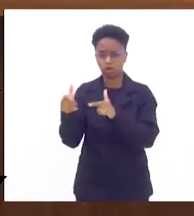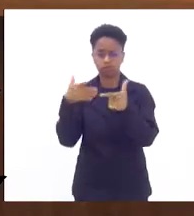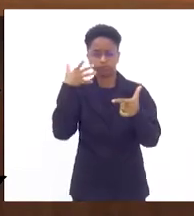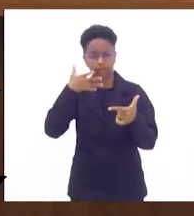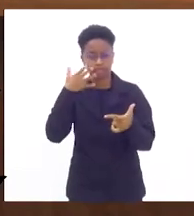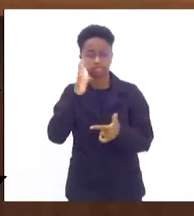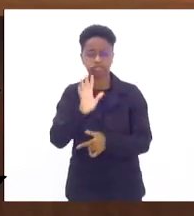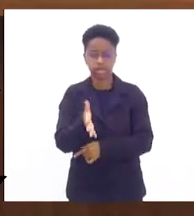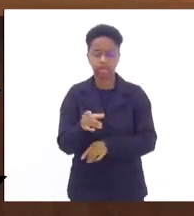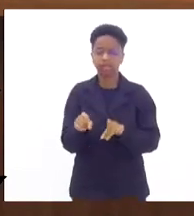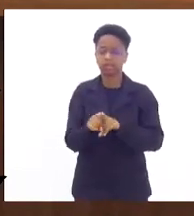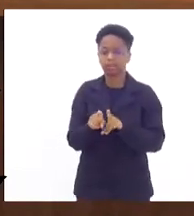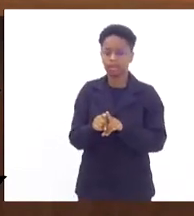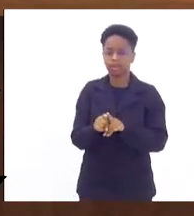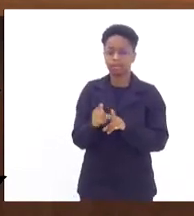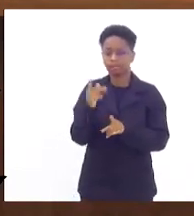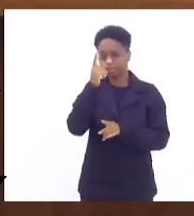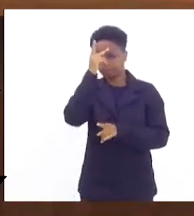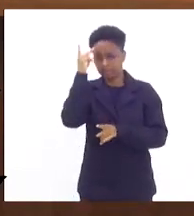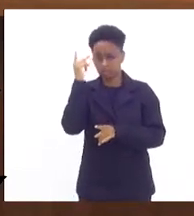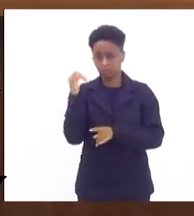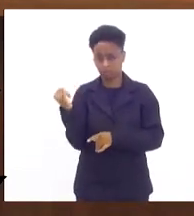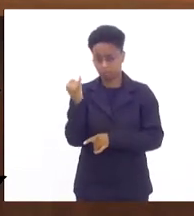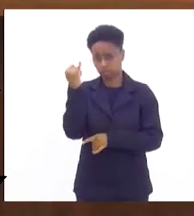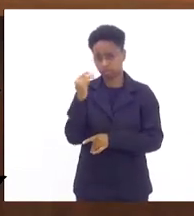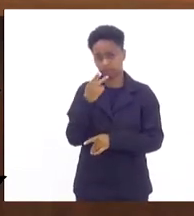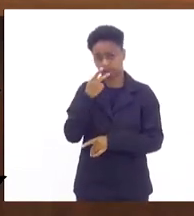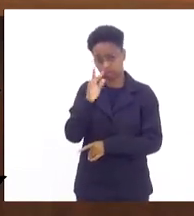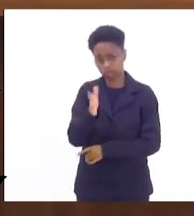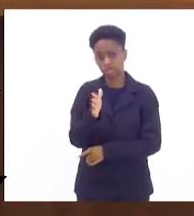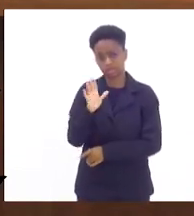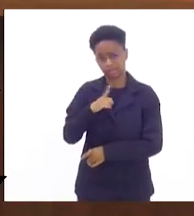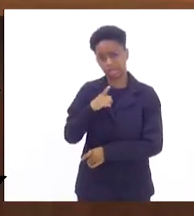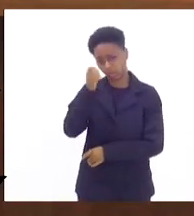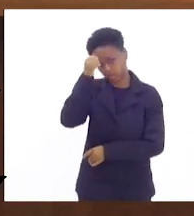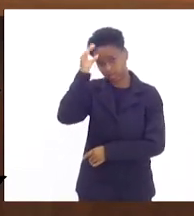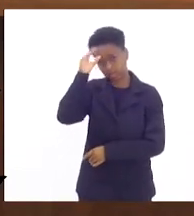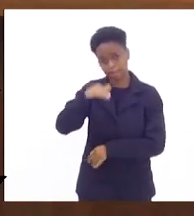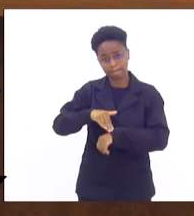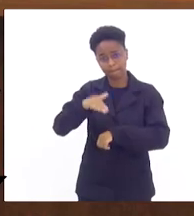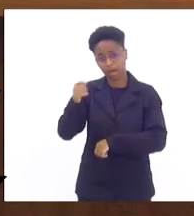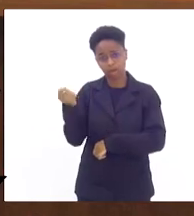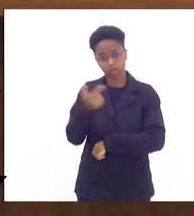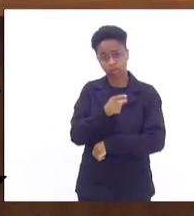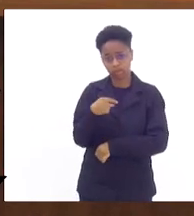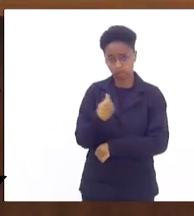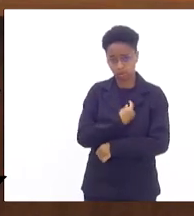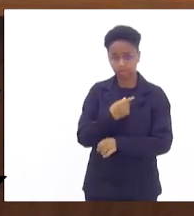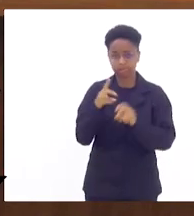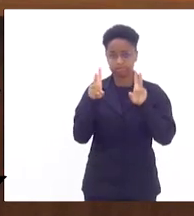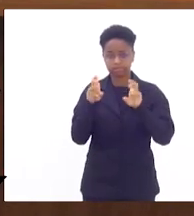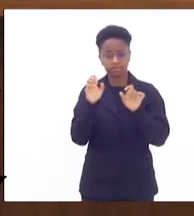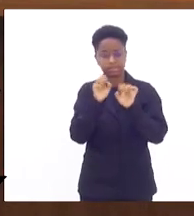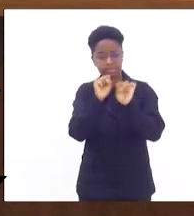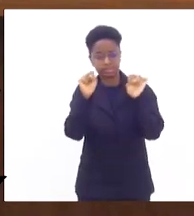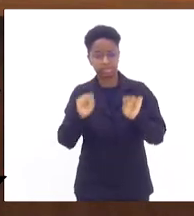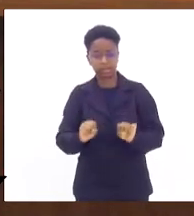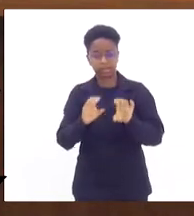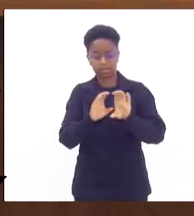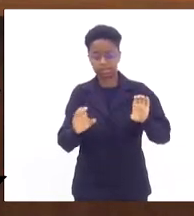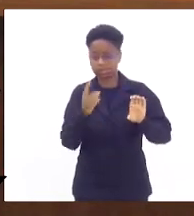com os demais autoridades aqui, até com mais conhecimento que a gente, com o sistema de saneamento aí do Estado do Rio de Janeiro,